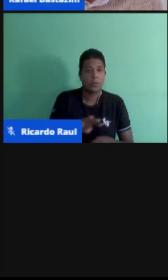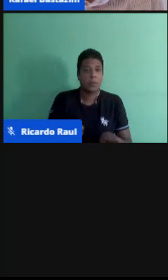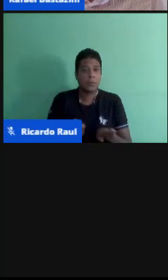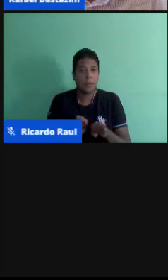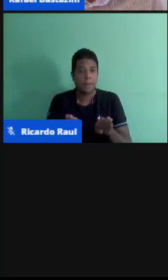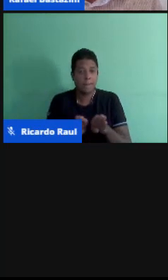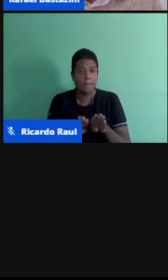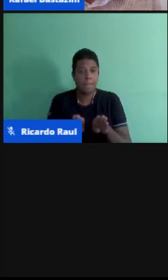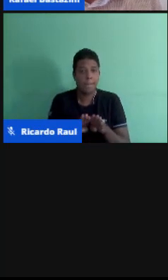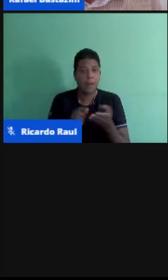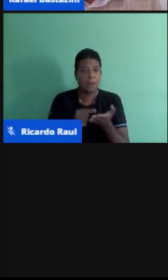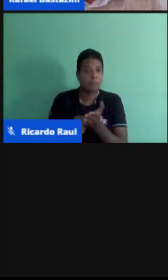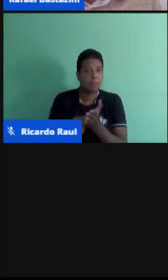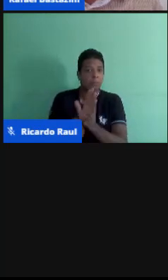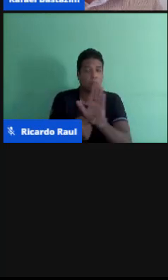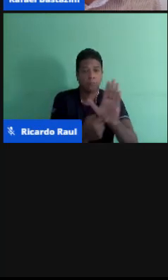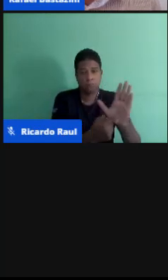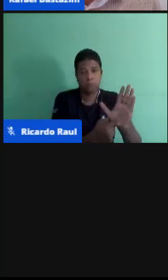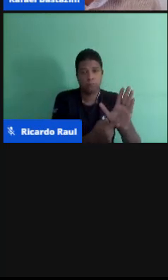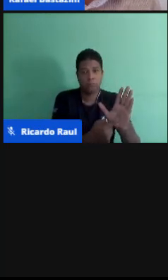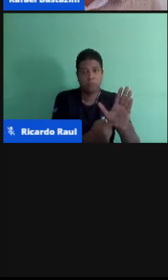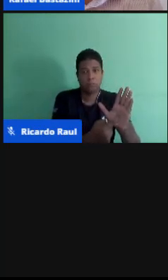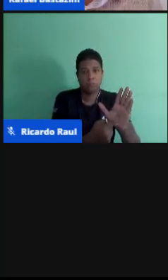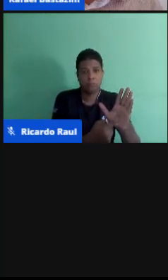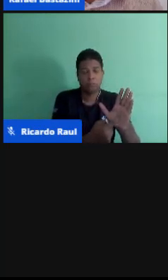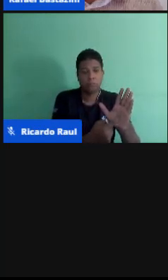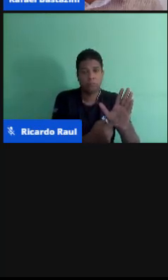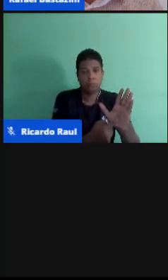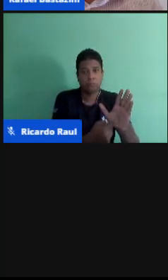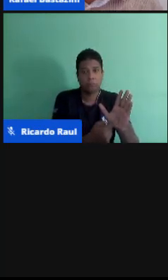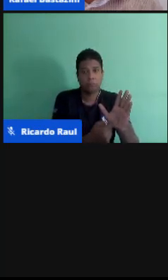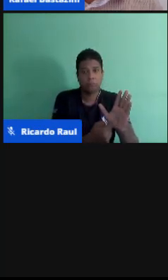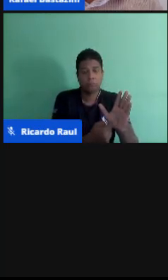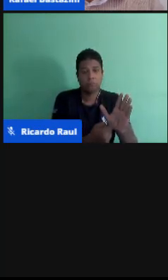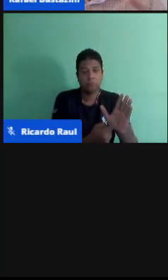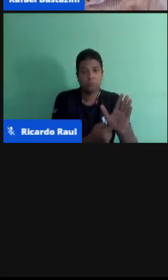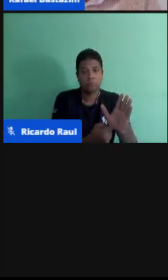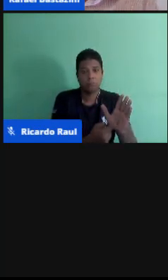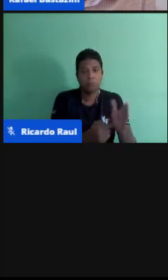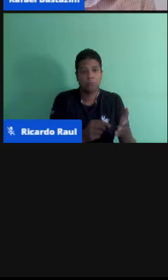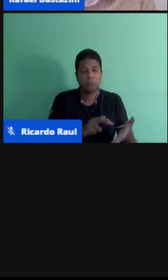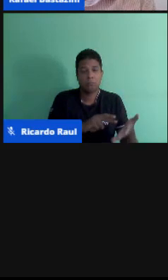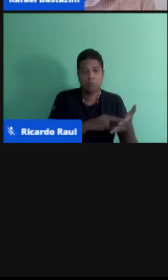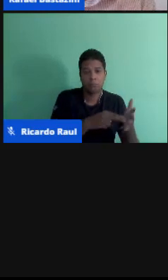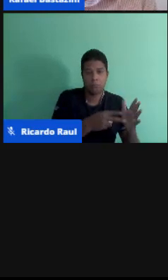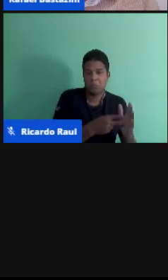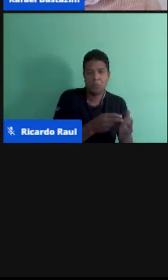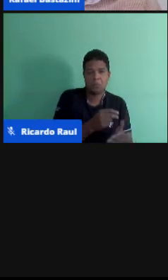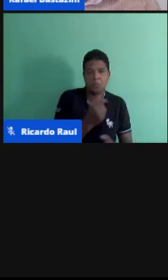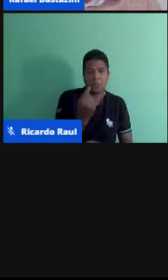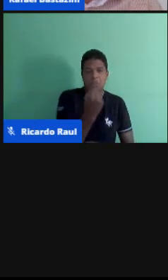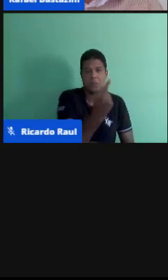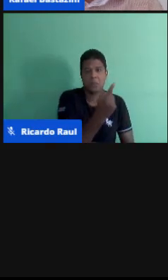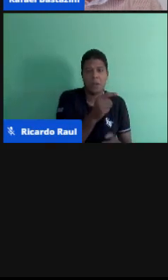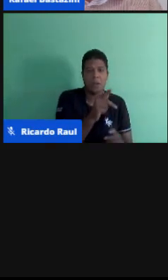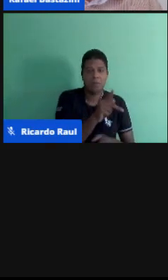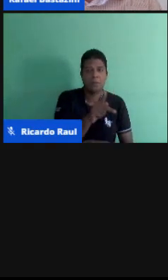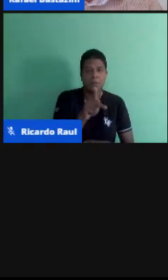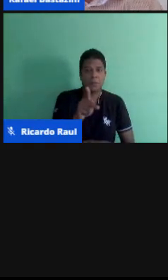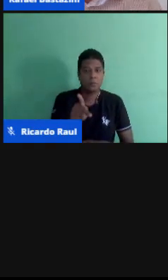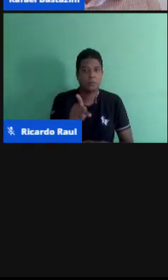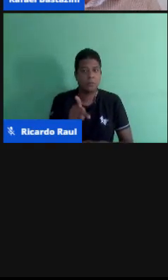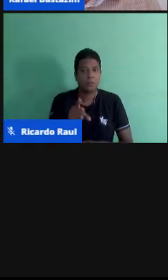também, ela é representativa a partir de uma interpretação, no caso é a minha interpretação, cada professor vai ter a sua, mas ela